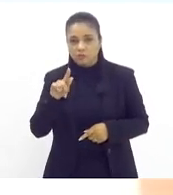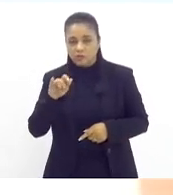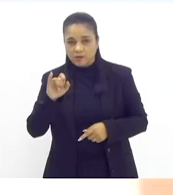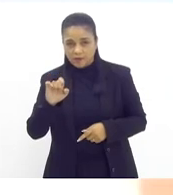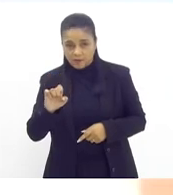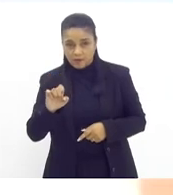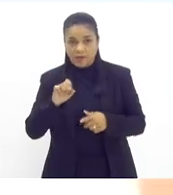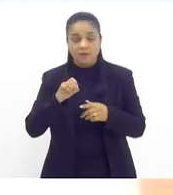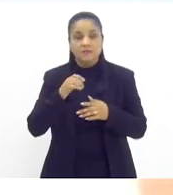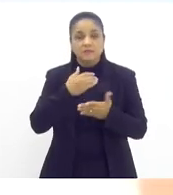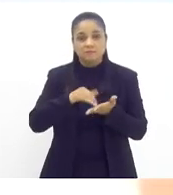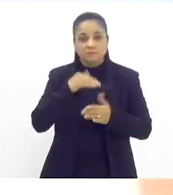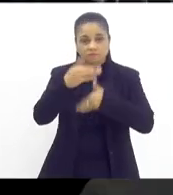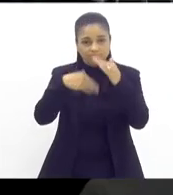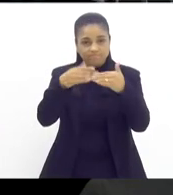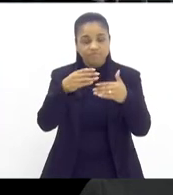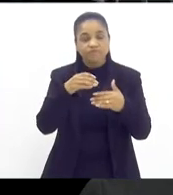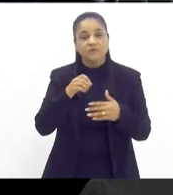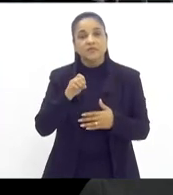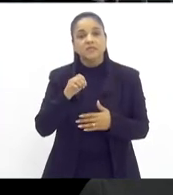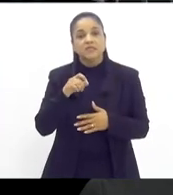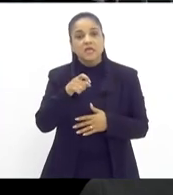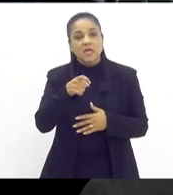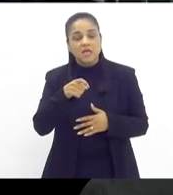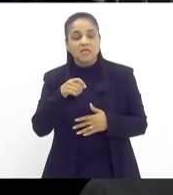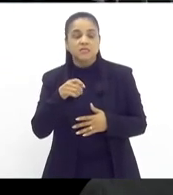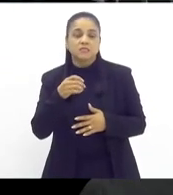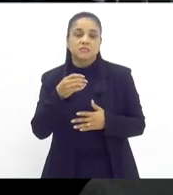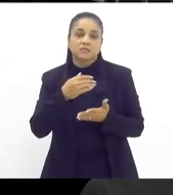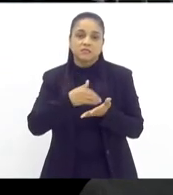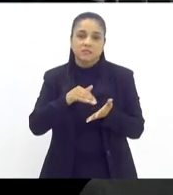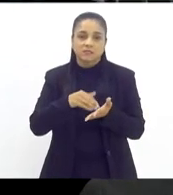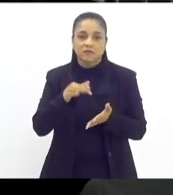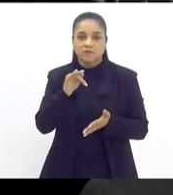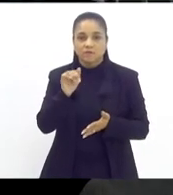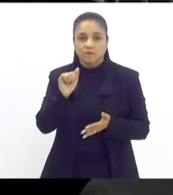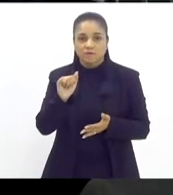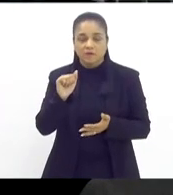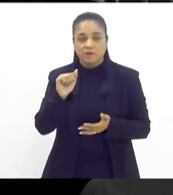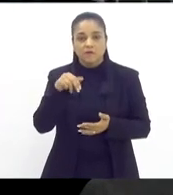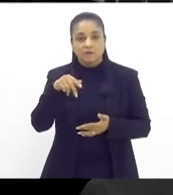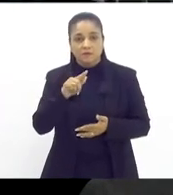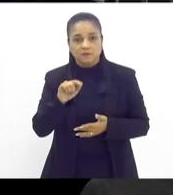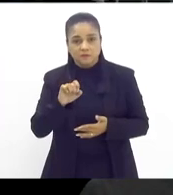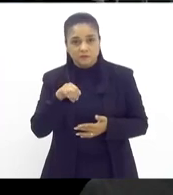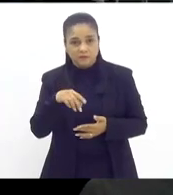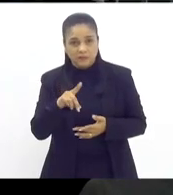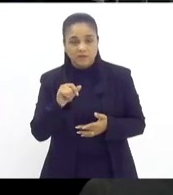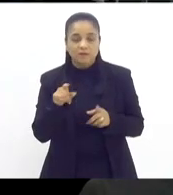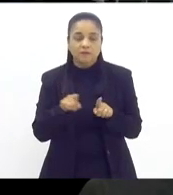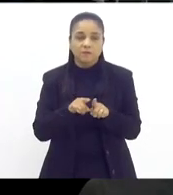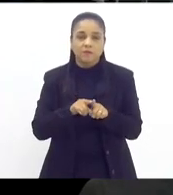Desenvolvimento, ex-secretário de Fazenda, como Sérgio Rui, e meu mestre Fernando Lopes,